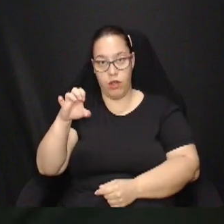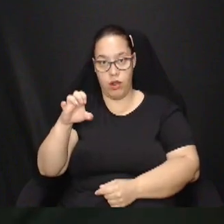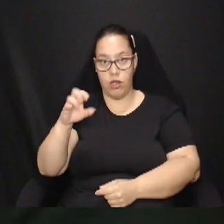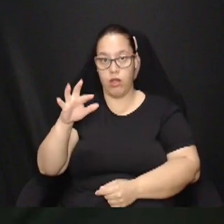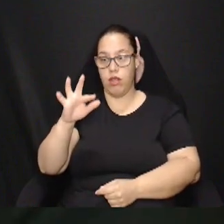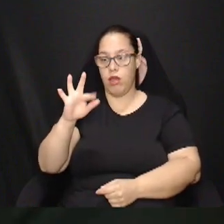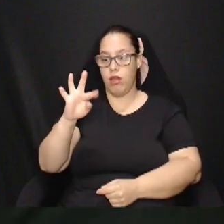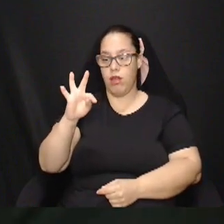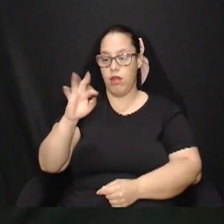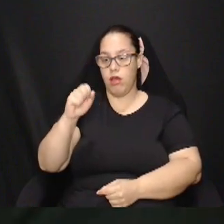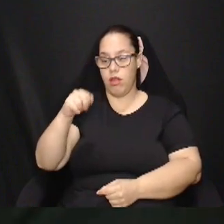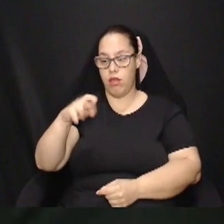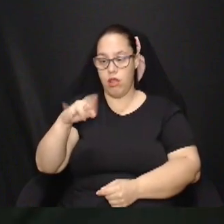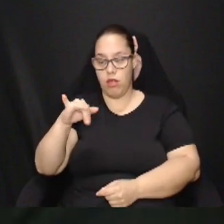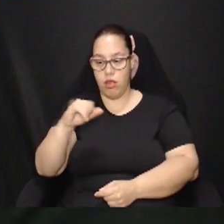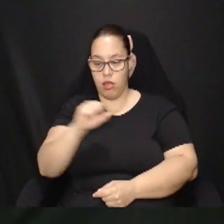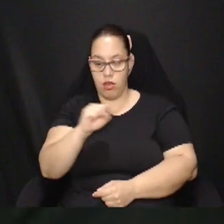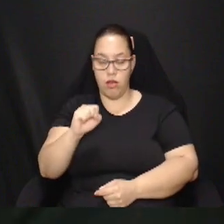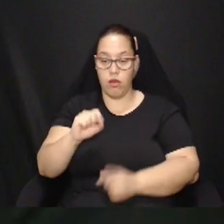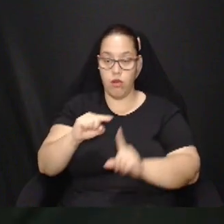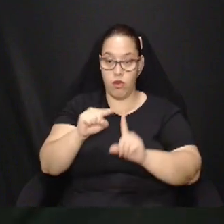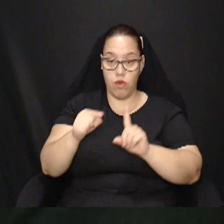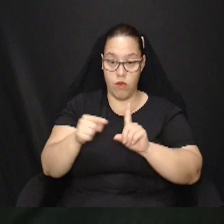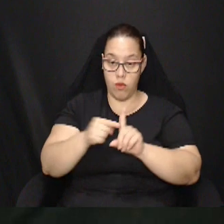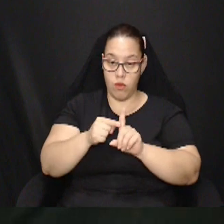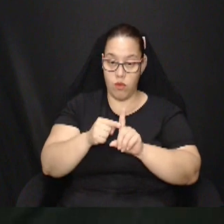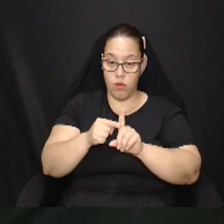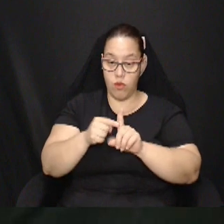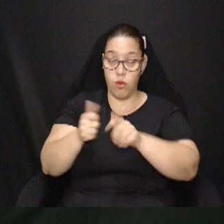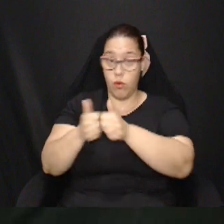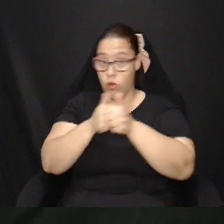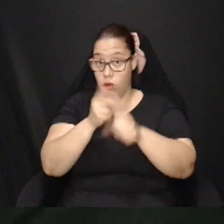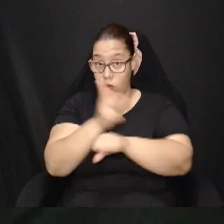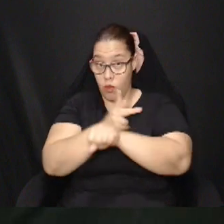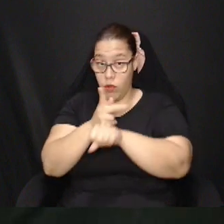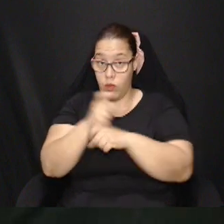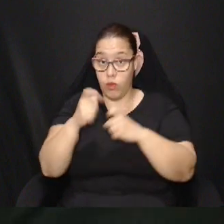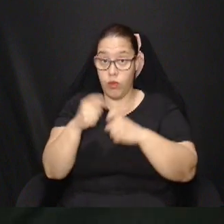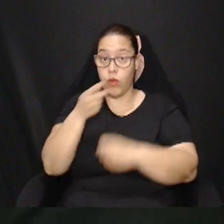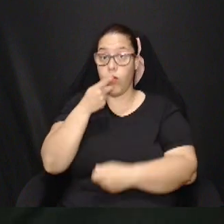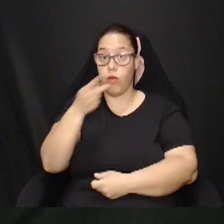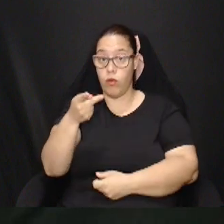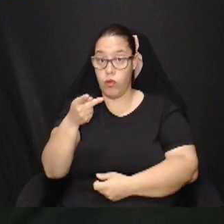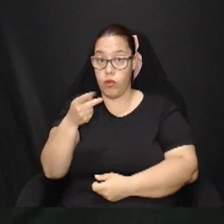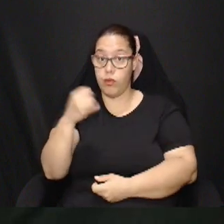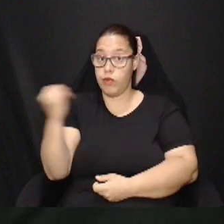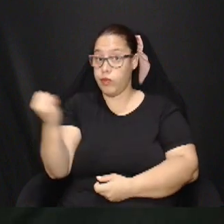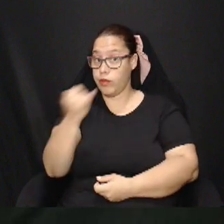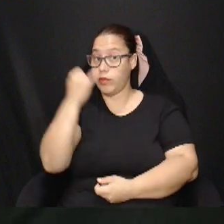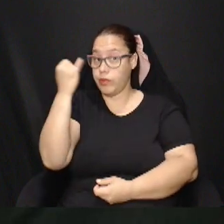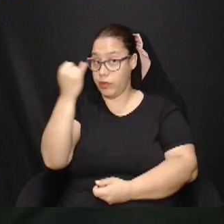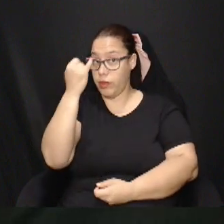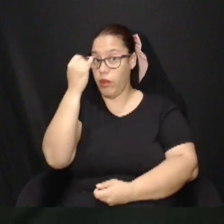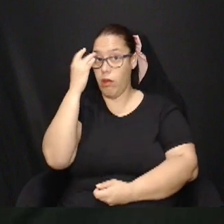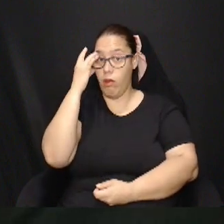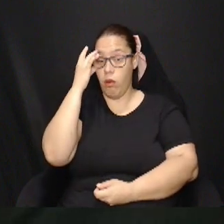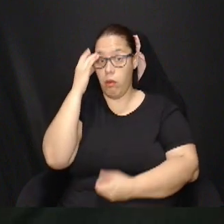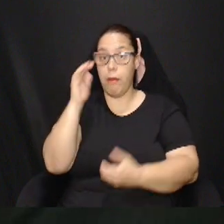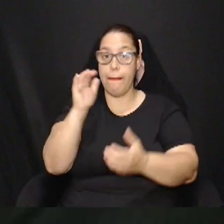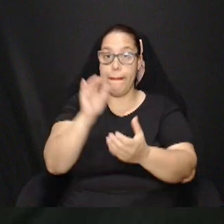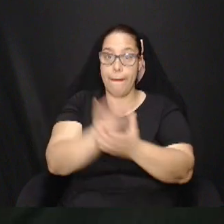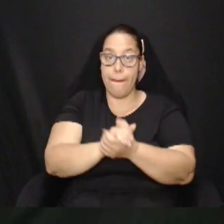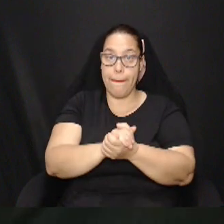que buscam a reprodução assistida, assim como o doutor muito bem pontuou aqui, são casais de alto